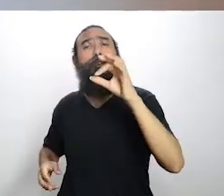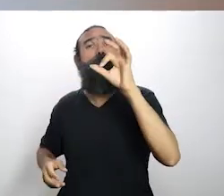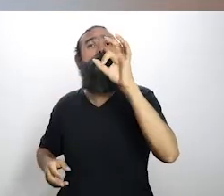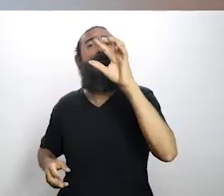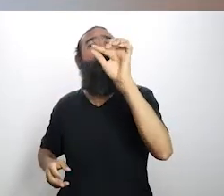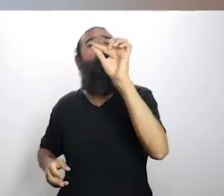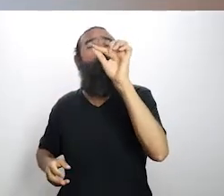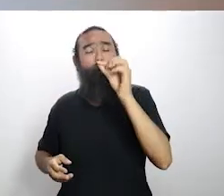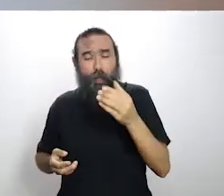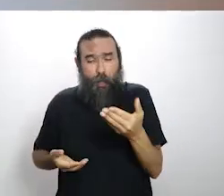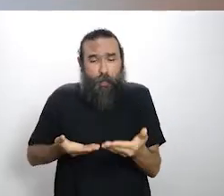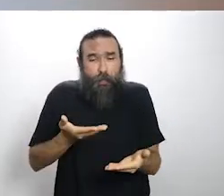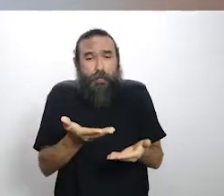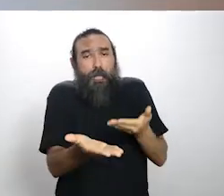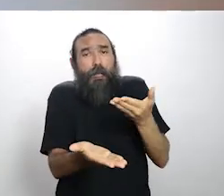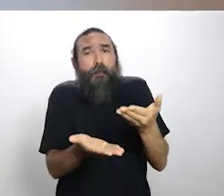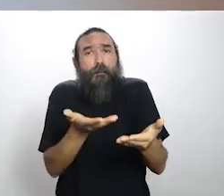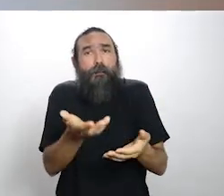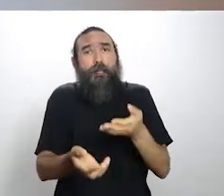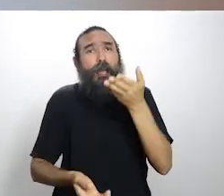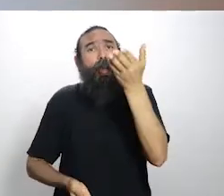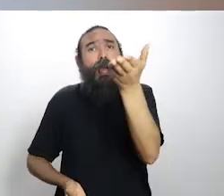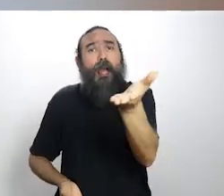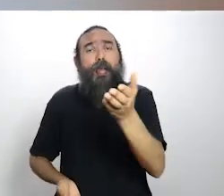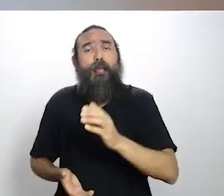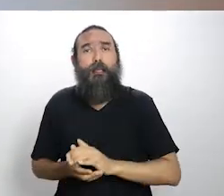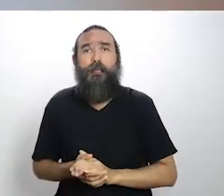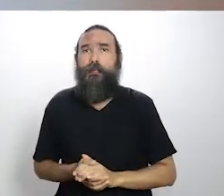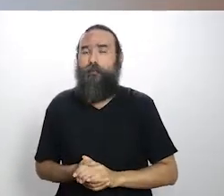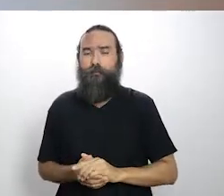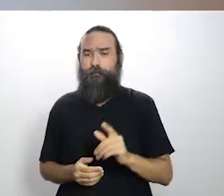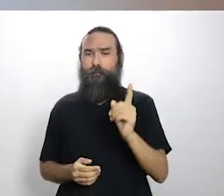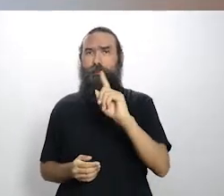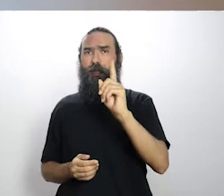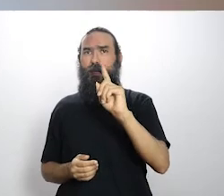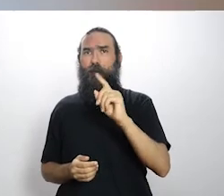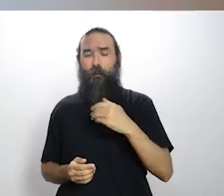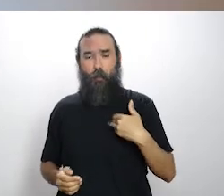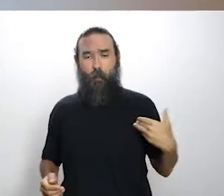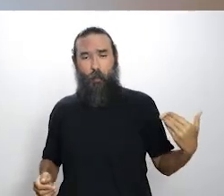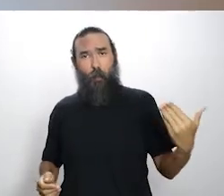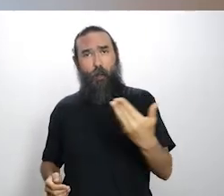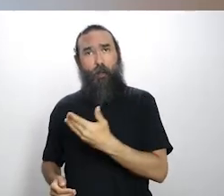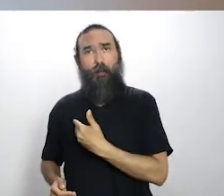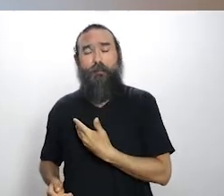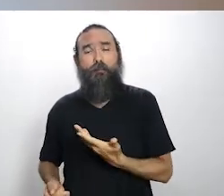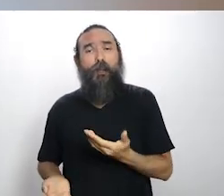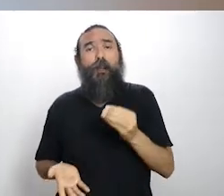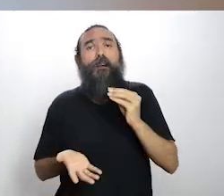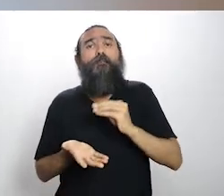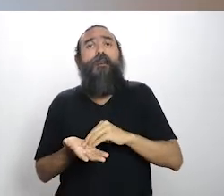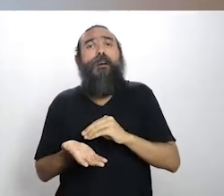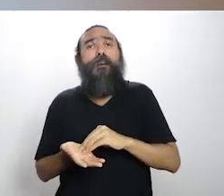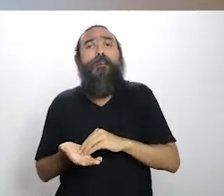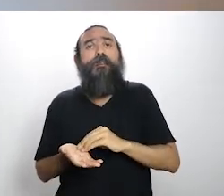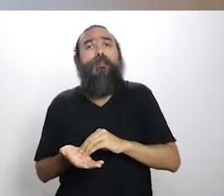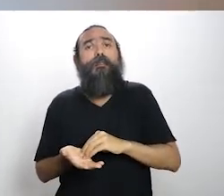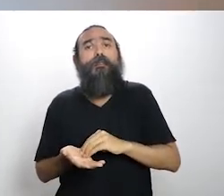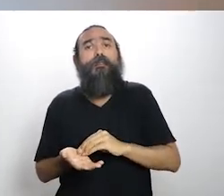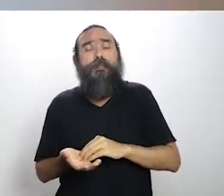A gente fica em uma busca incessante de a gente precisa construir isso, afirmar a lei